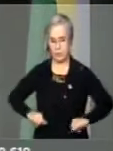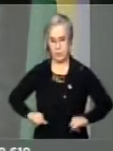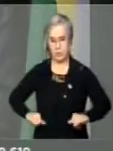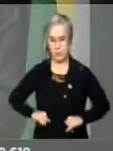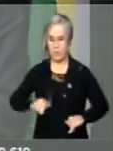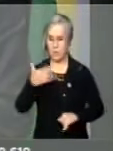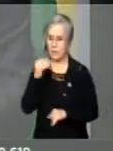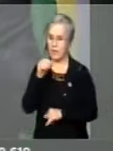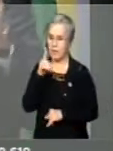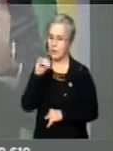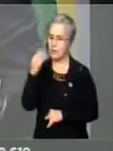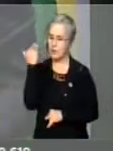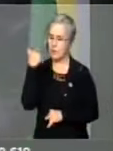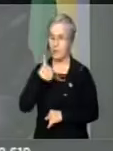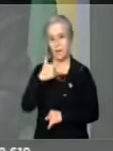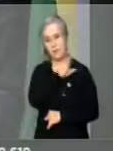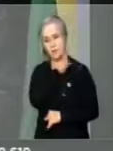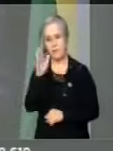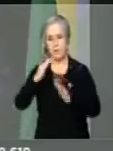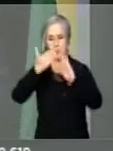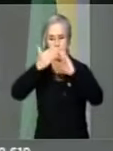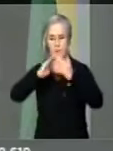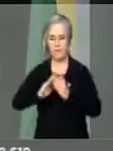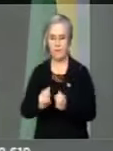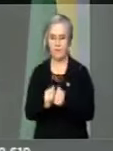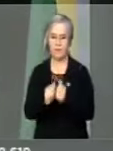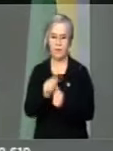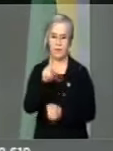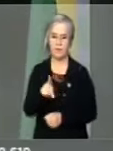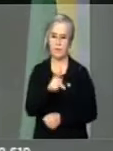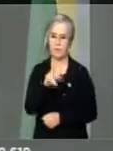uma favela lá em São Paulo, no Belém, junto com o padre Jean